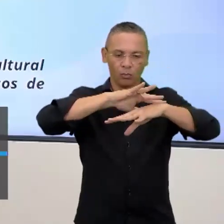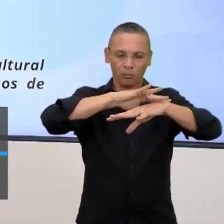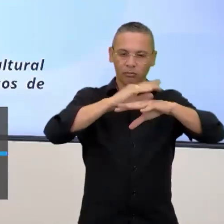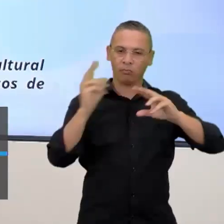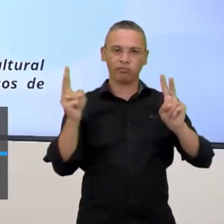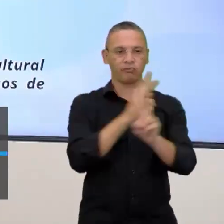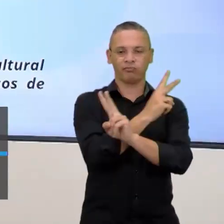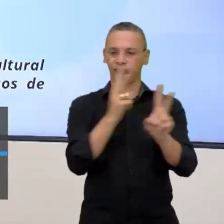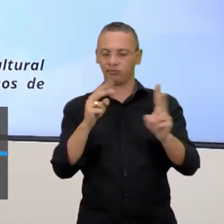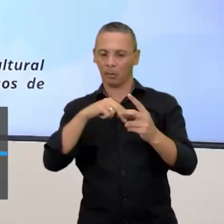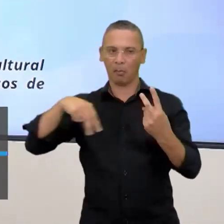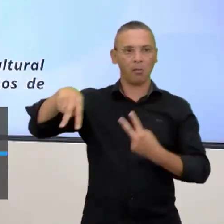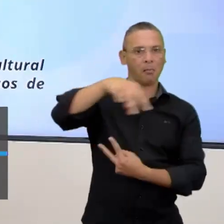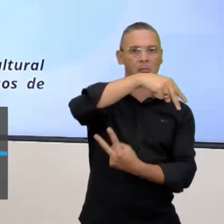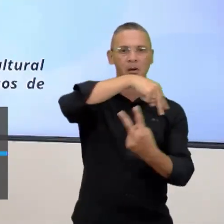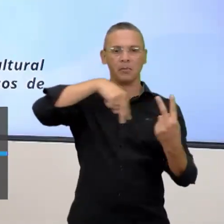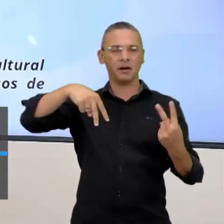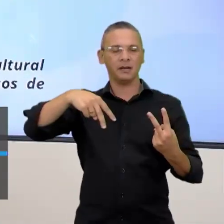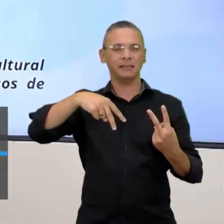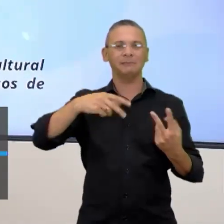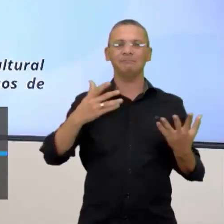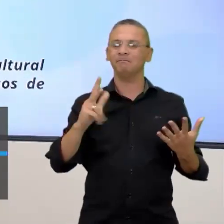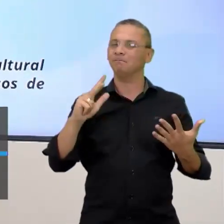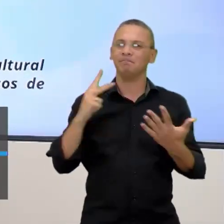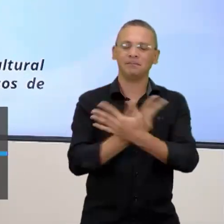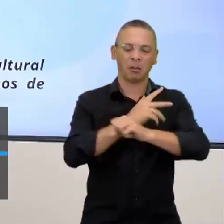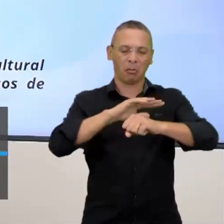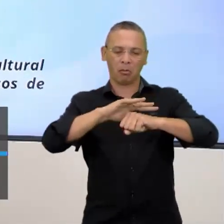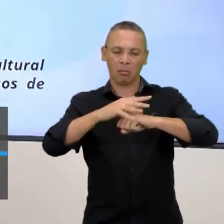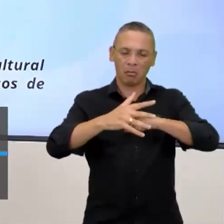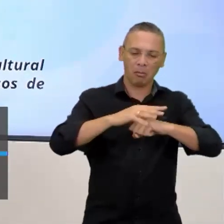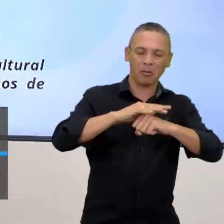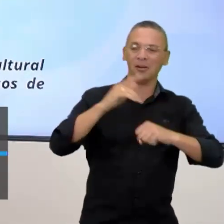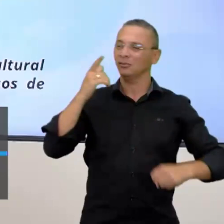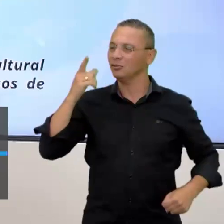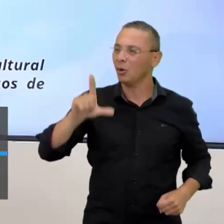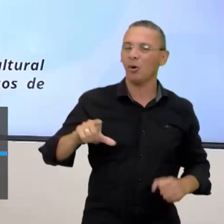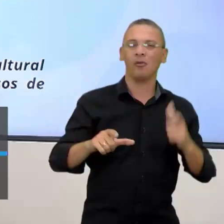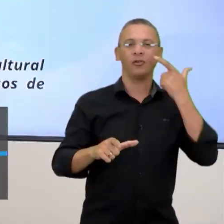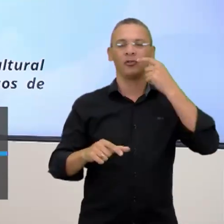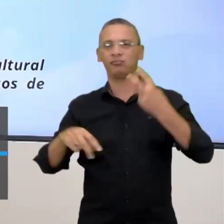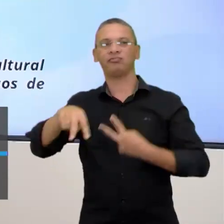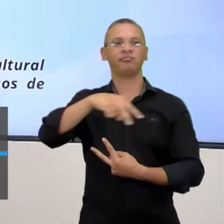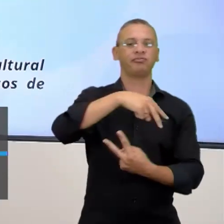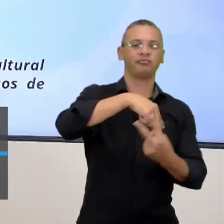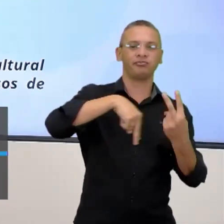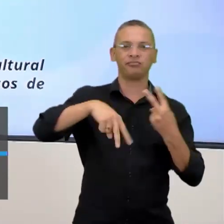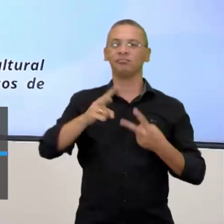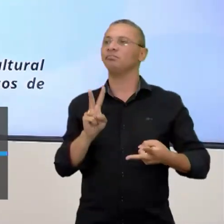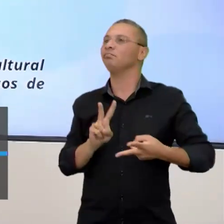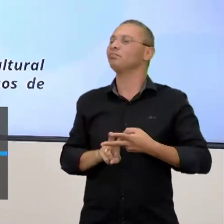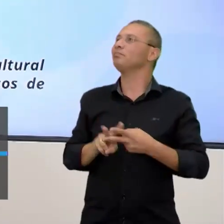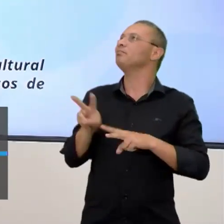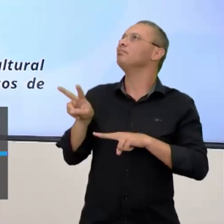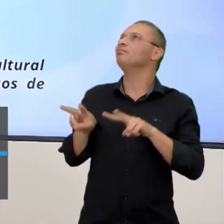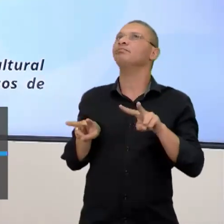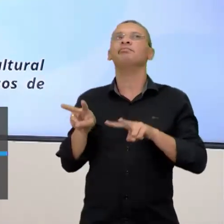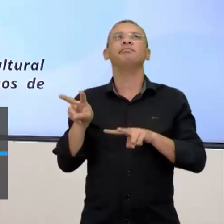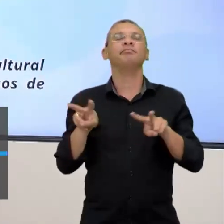uma espécie de carrossel. E naquele momento as sombras se repetiam, né? As pessoas estavam presas na caverna. E as pessoas